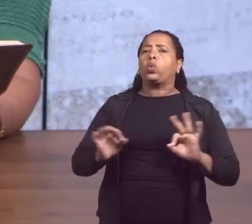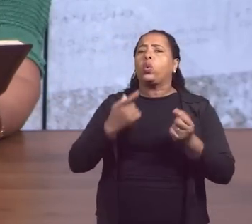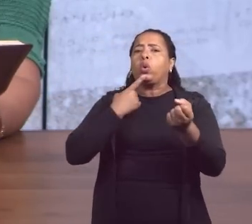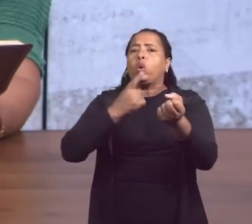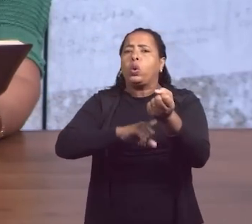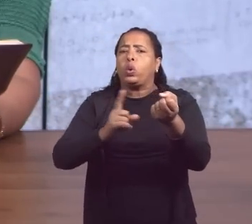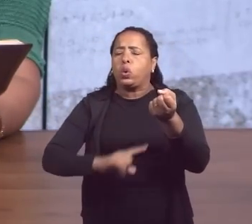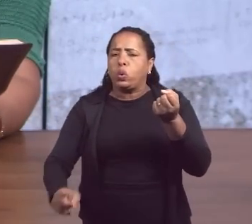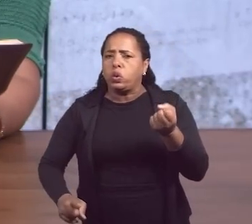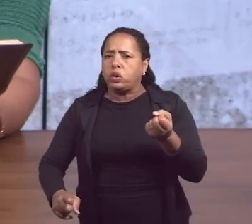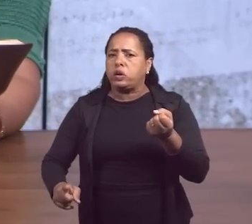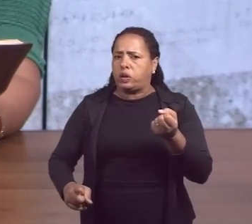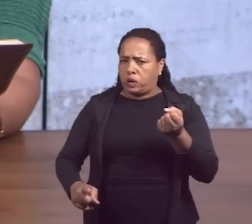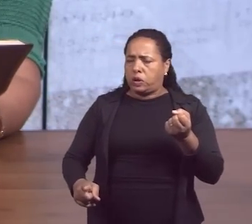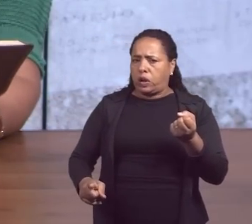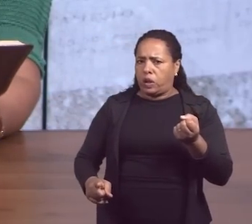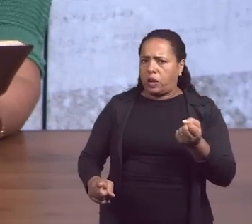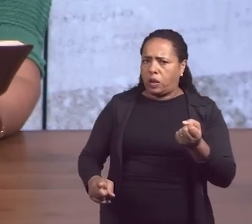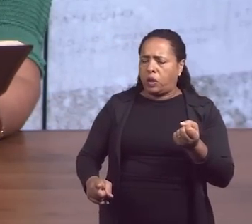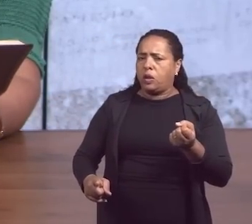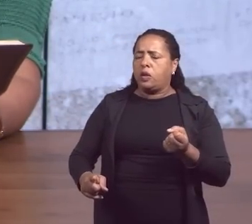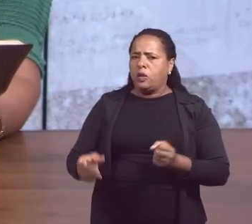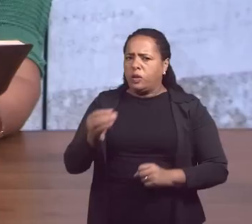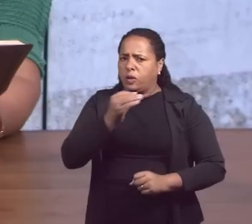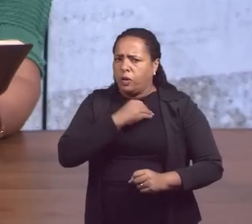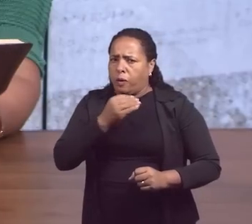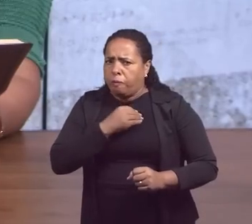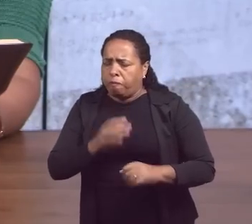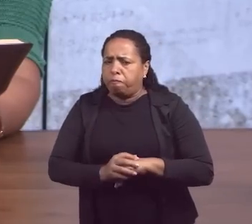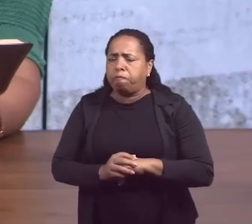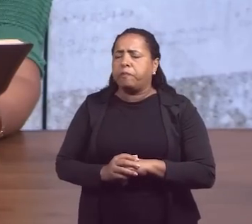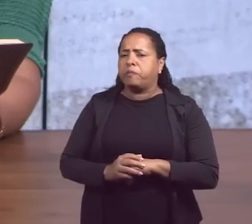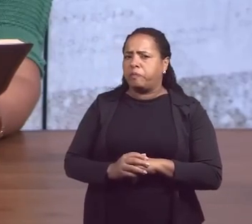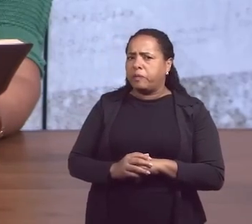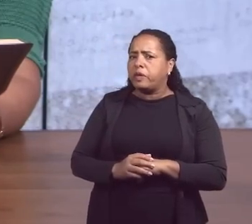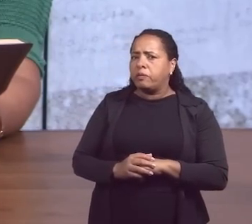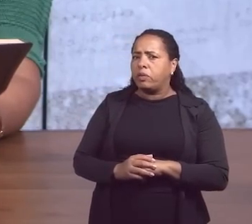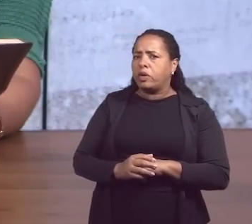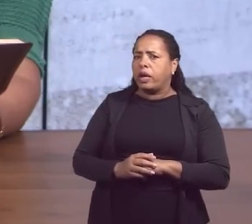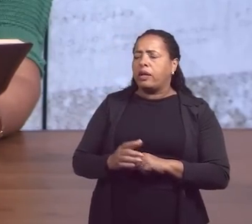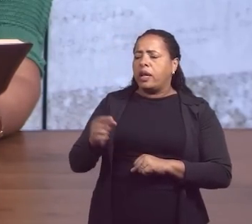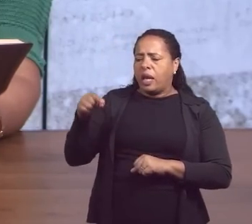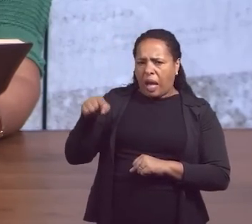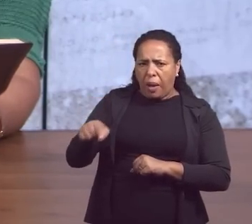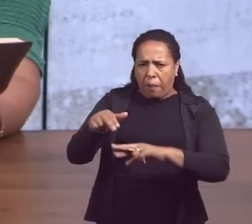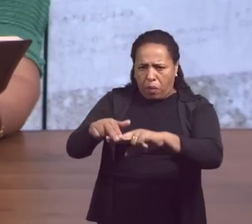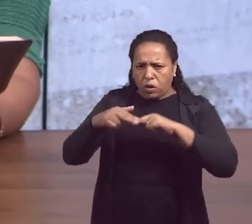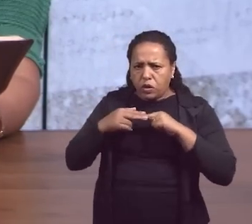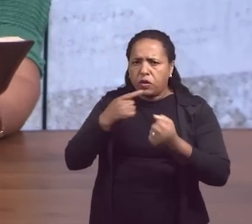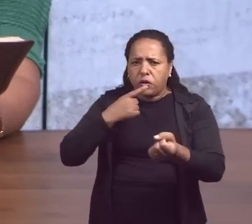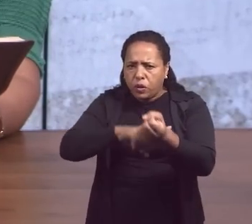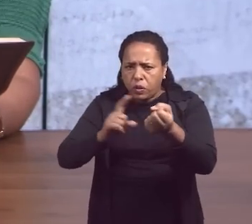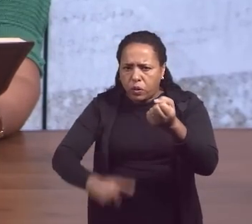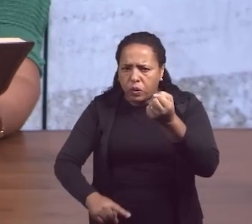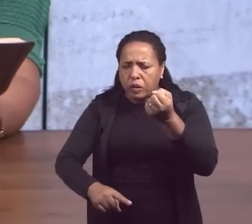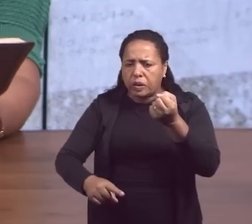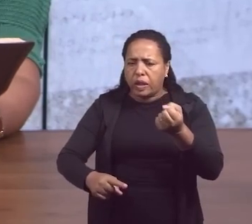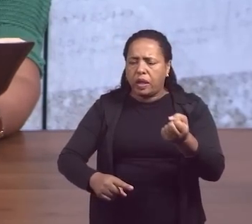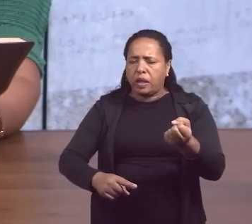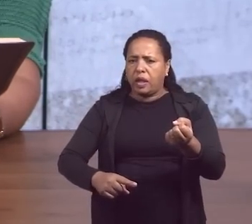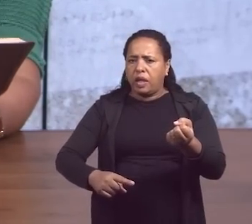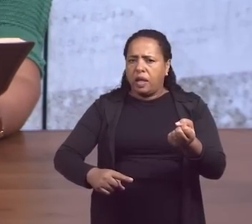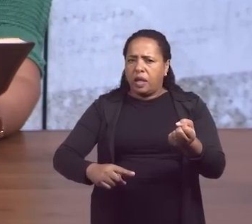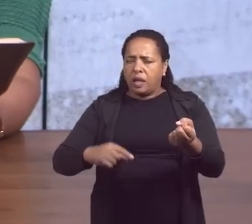faz profanar a terra, e nenhuma expiação se fará pela terra por causa do sangue que se derramar